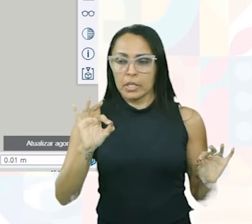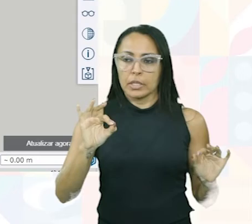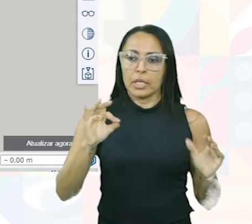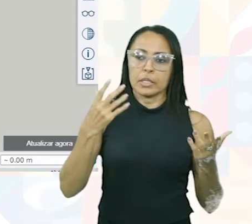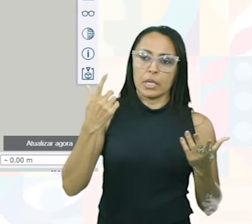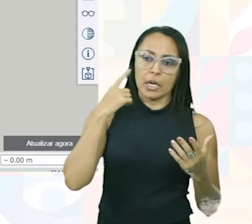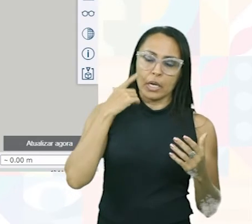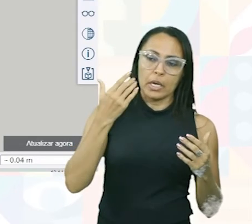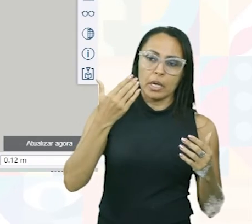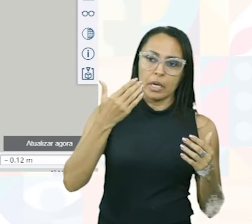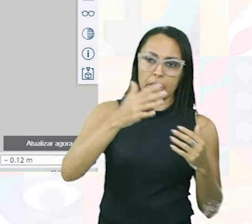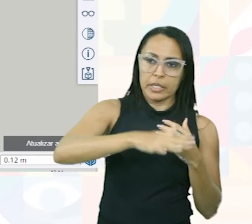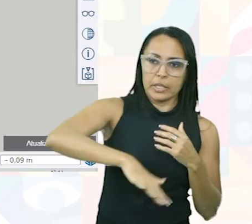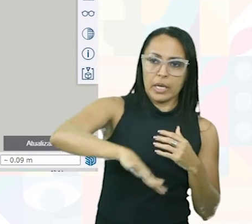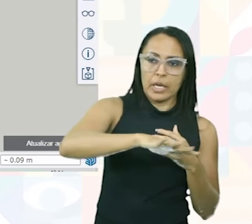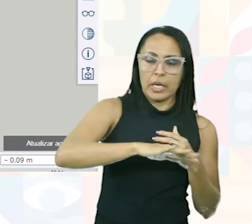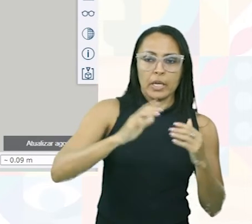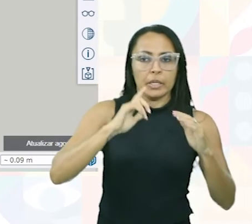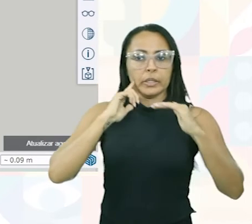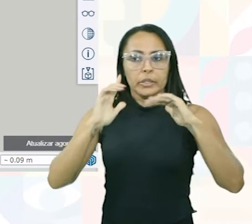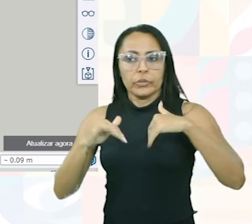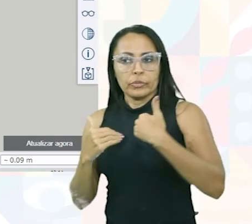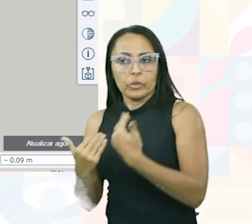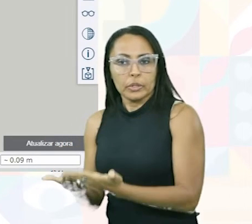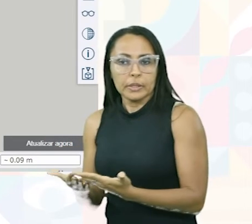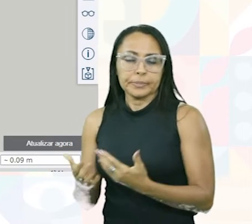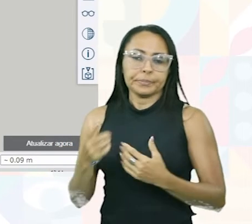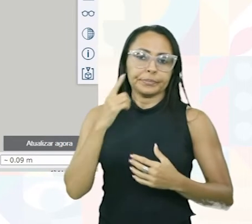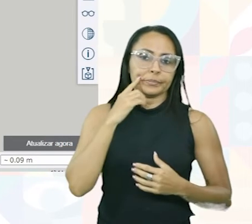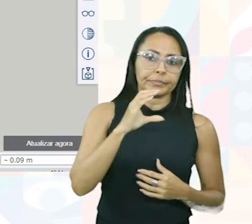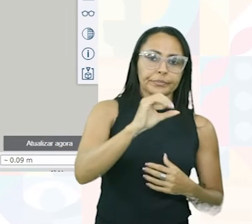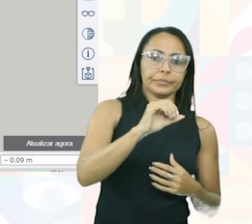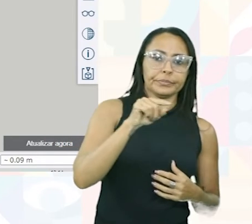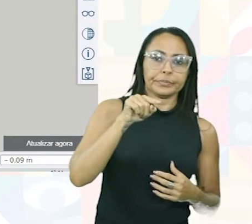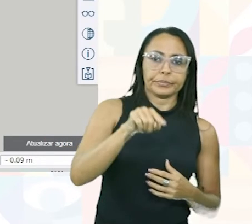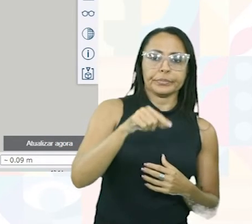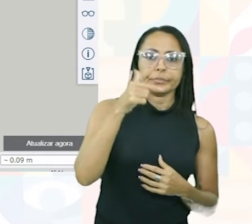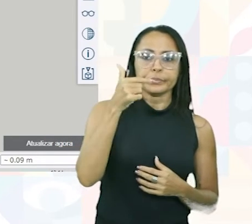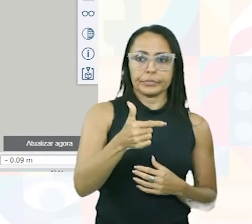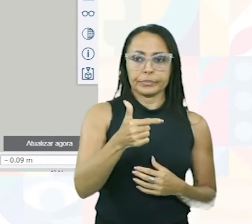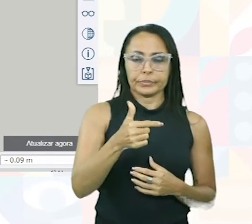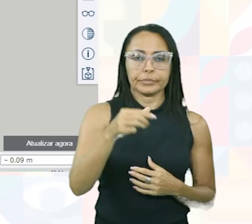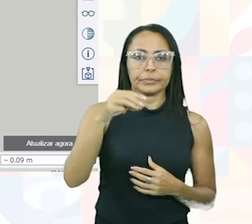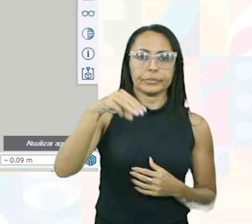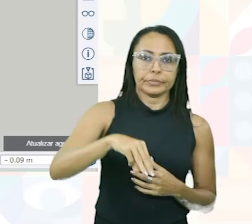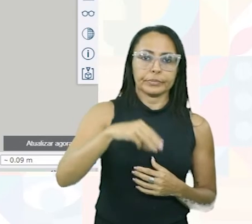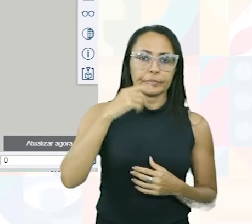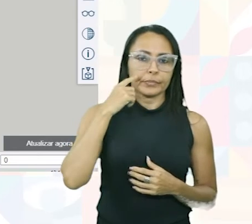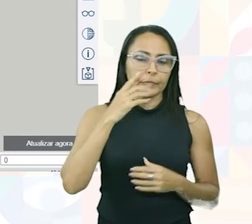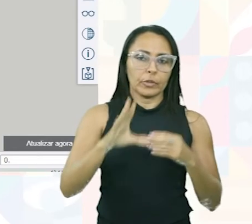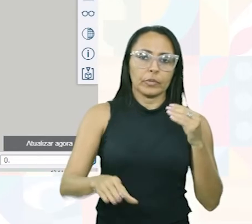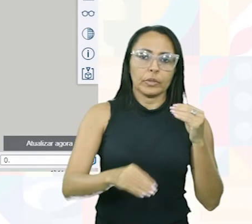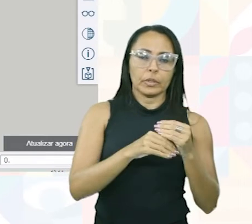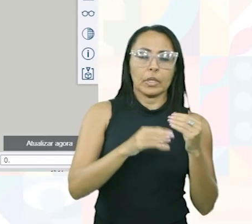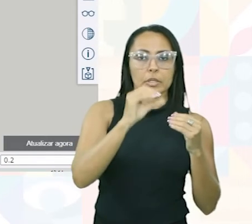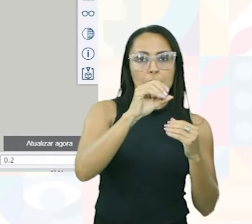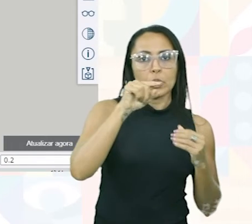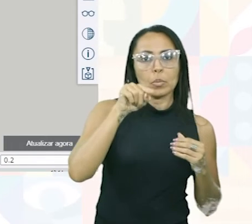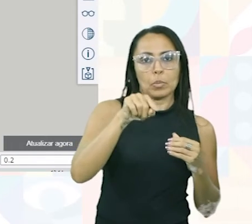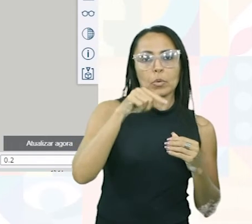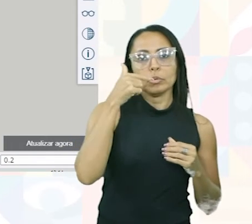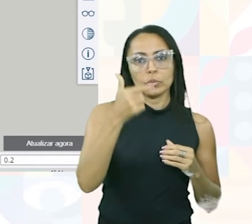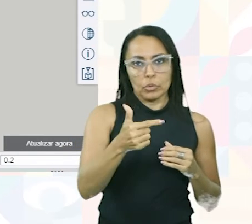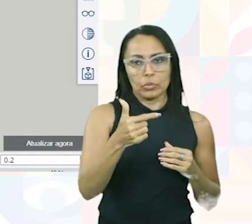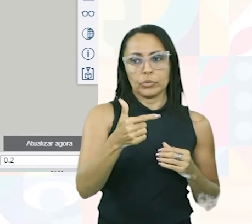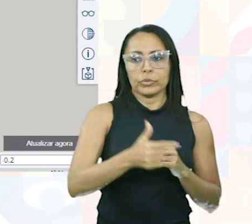essa aresta externa seja 0,2 metros, então eu vou atribuir aqui no teclado 0,2